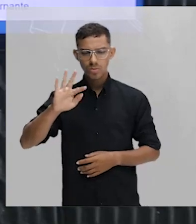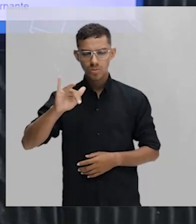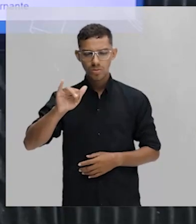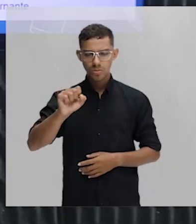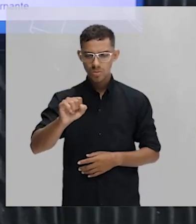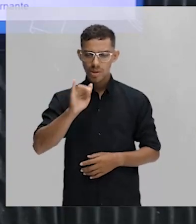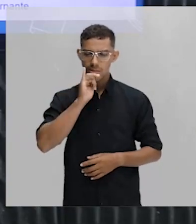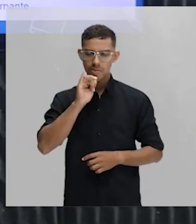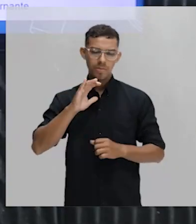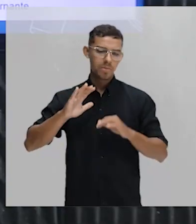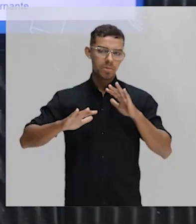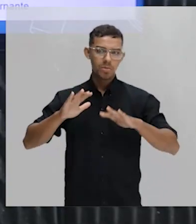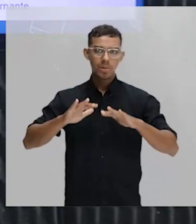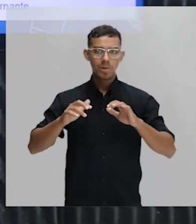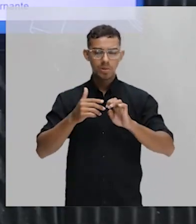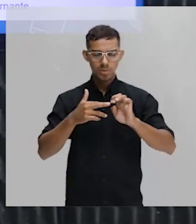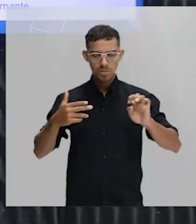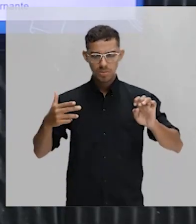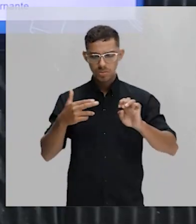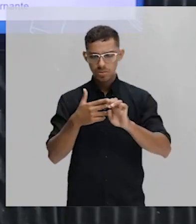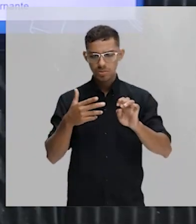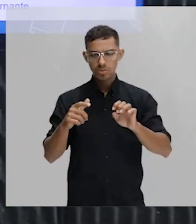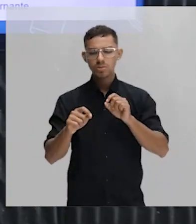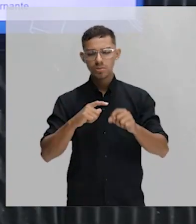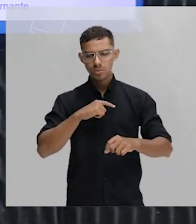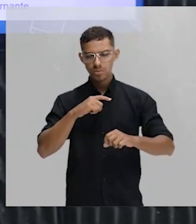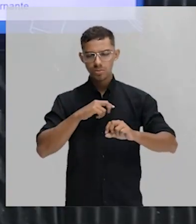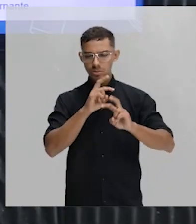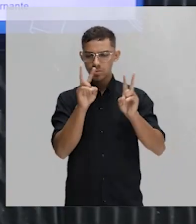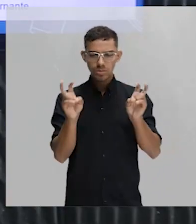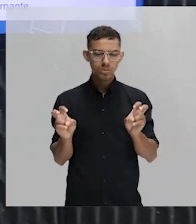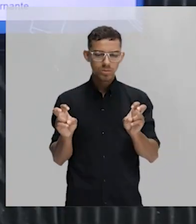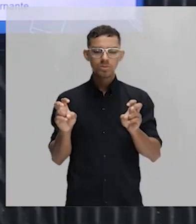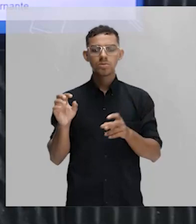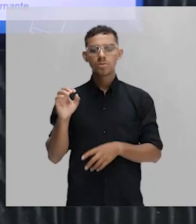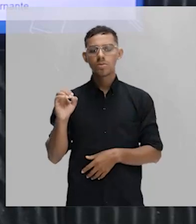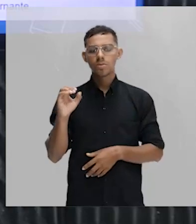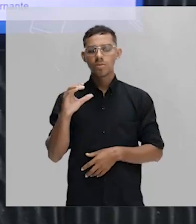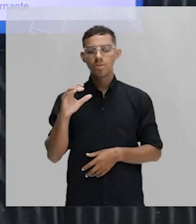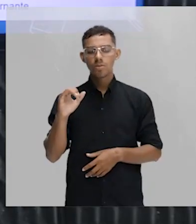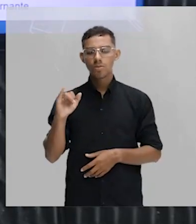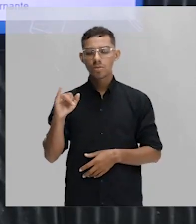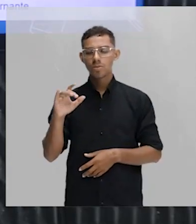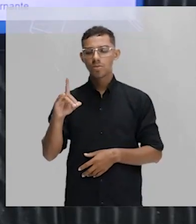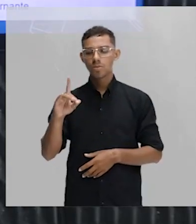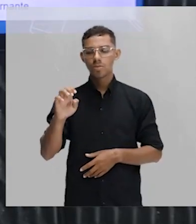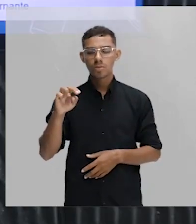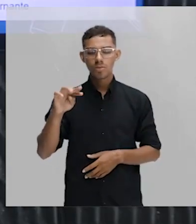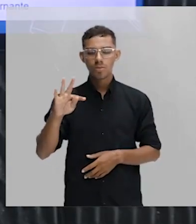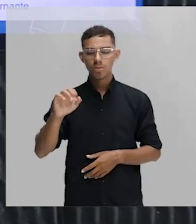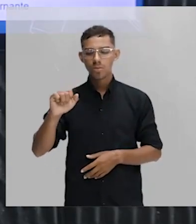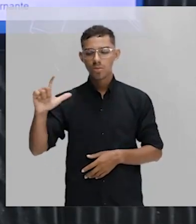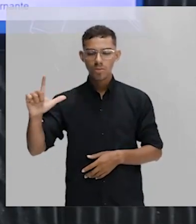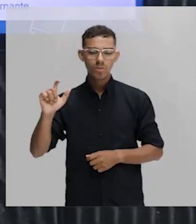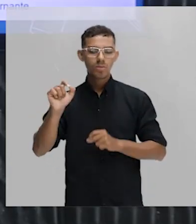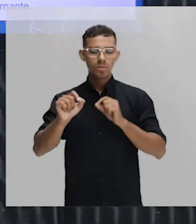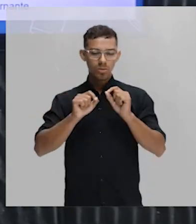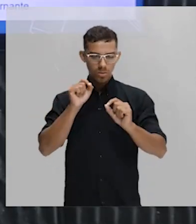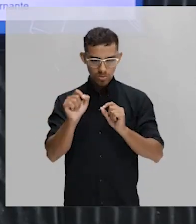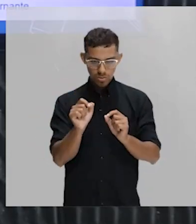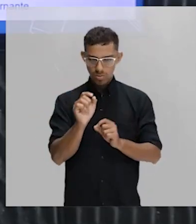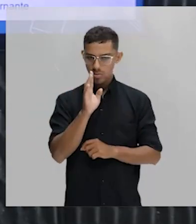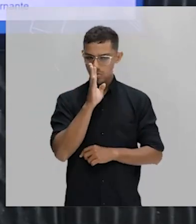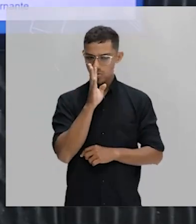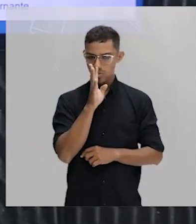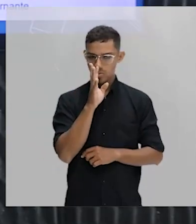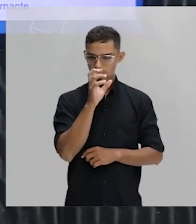elementos que ora parecem muito orientais, mas que tem uma temática ocidental, que seria a visão do cristianismo. Demonstrar a autoridade absoluta